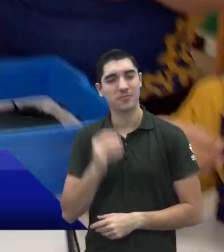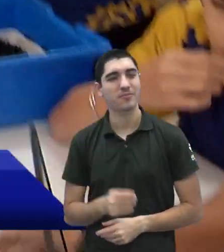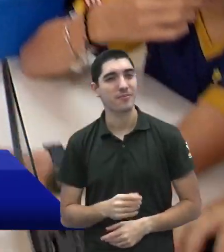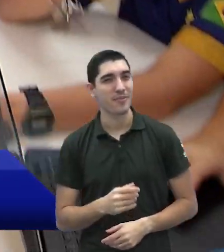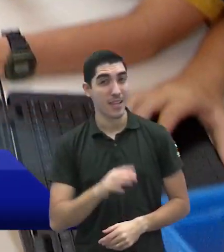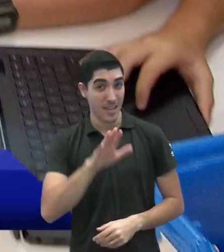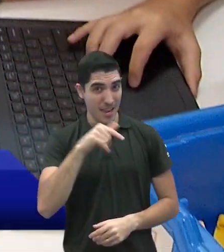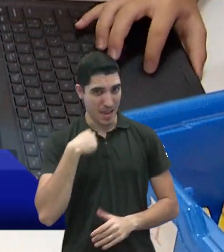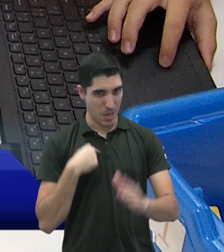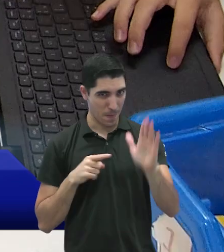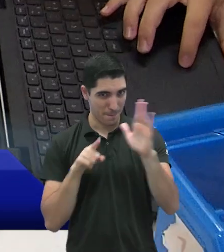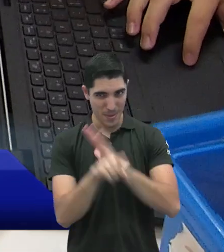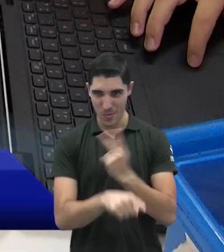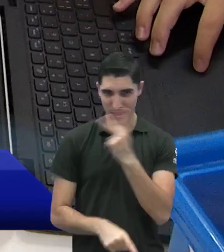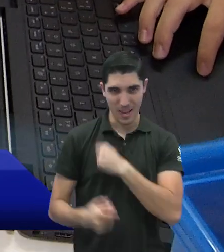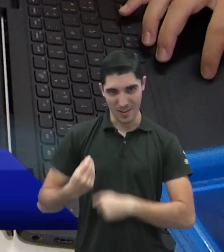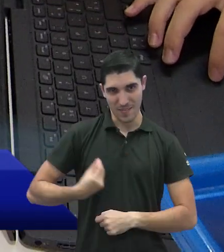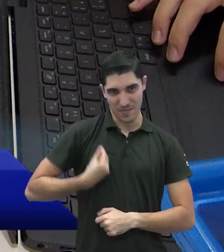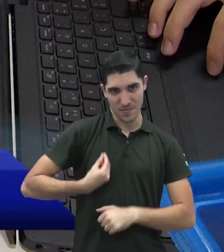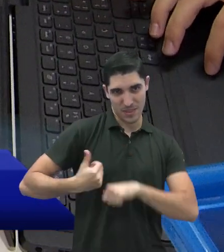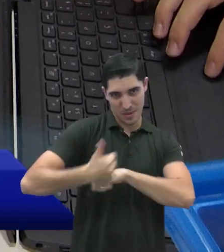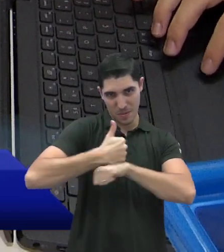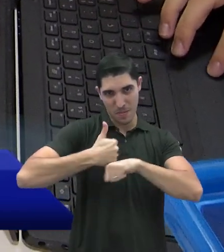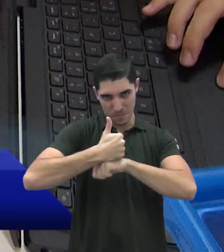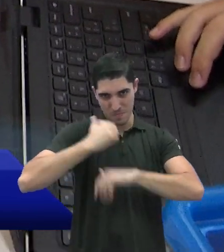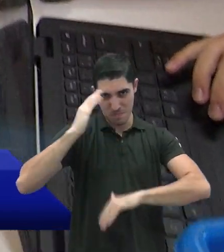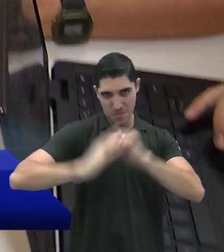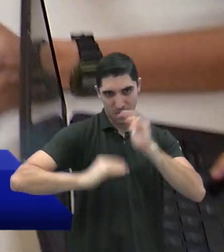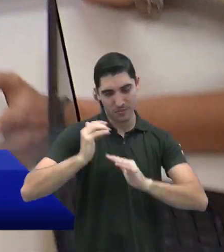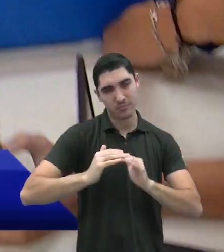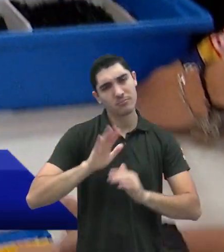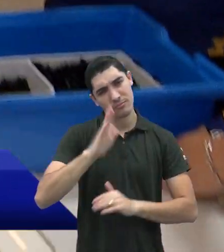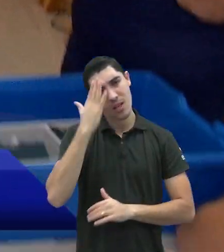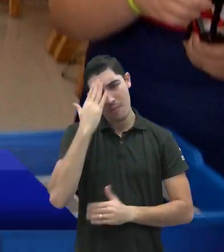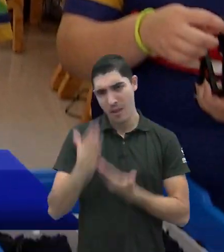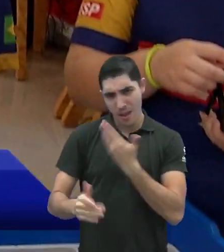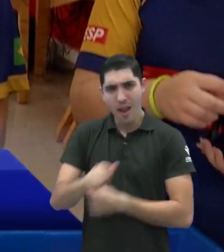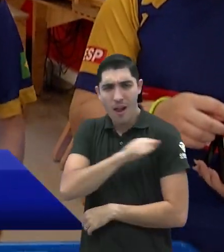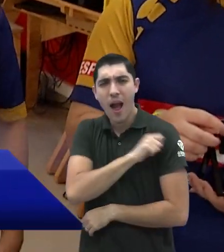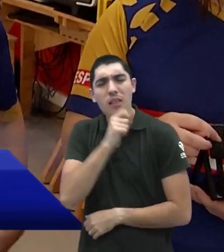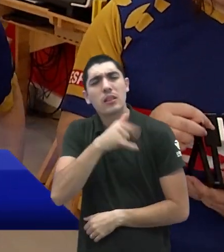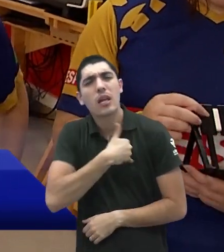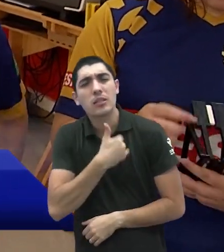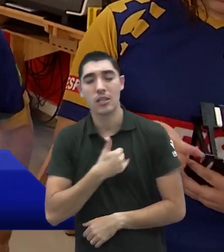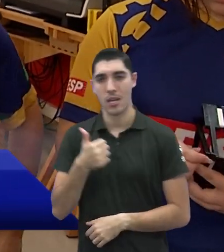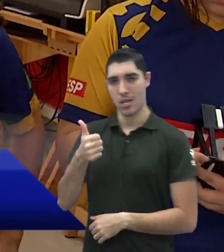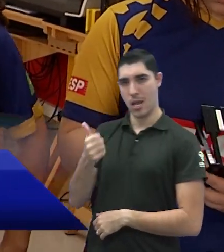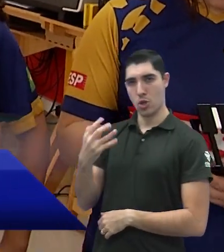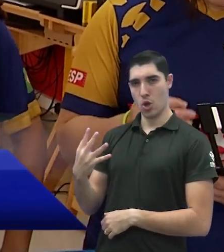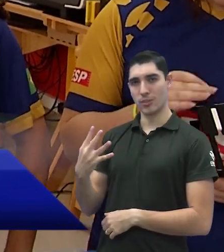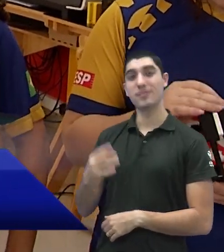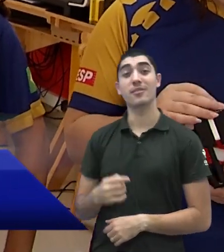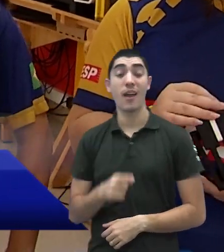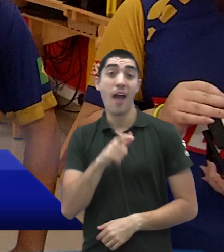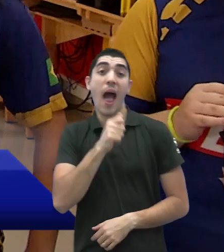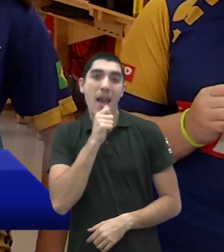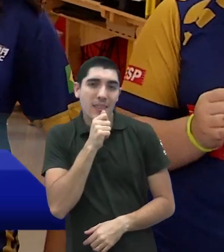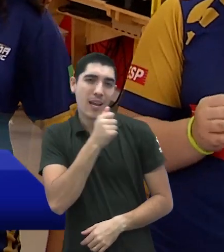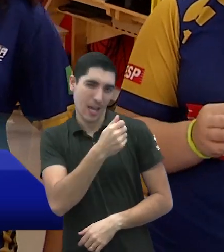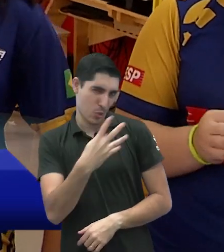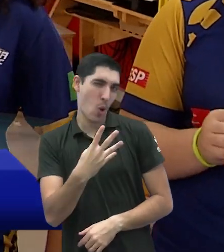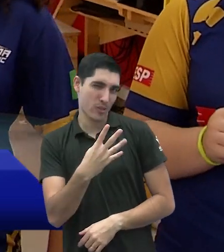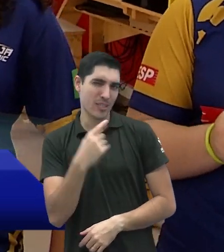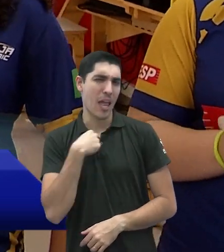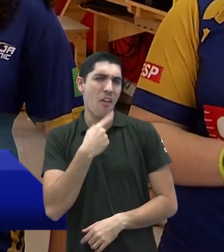vai testando coisa por coisa. Quando eu fiz a pergunta, Fran, perguntei aqui na vida profissional dela, é lógico que ela ainda é uma aluna. Você tem quantos anos